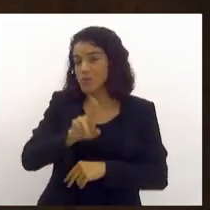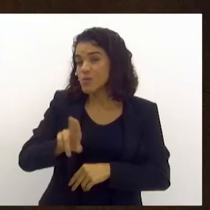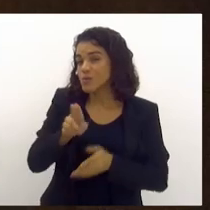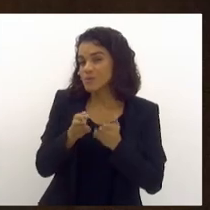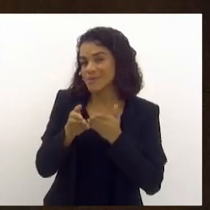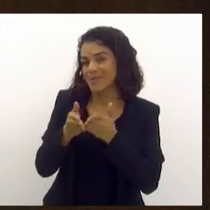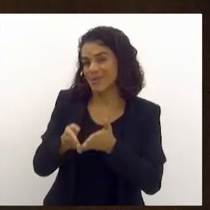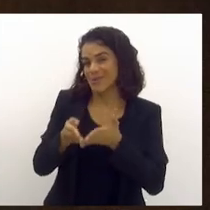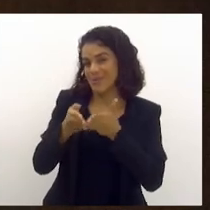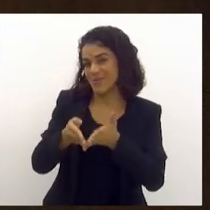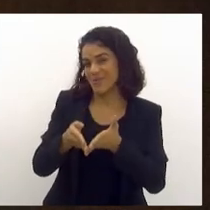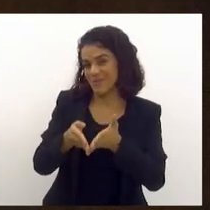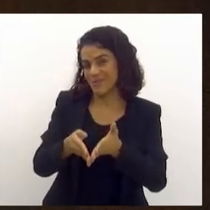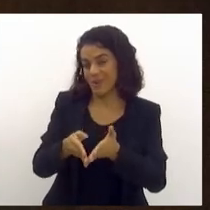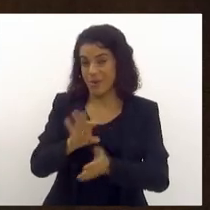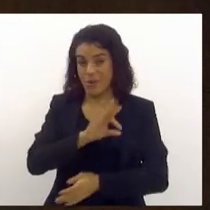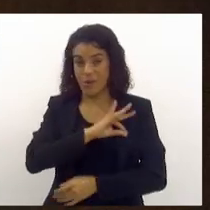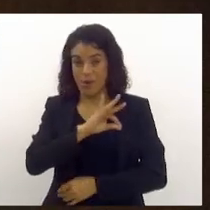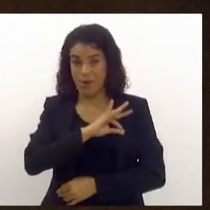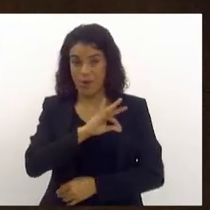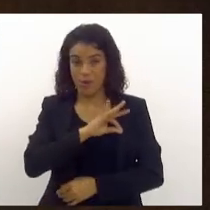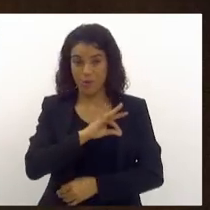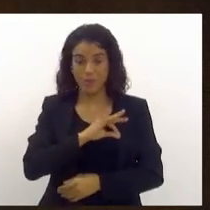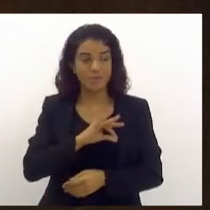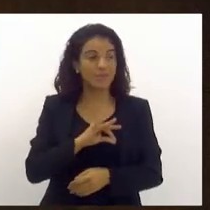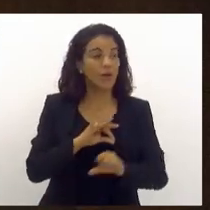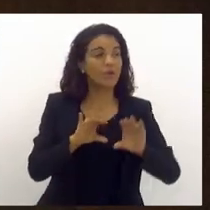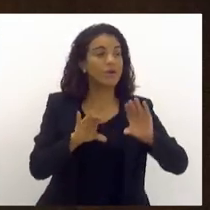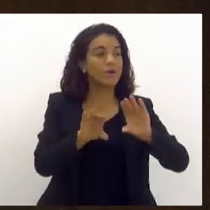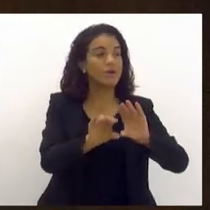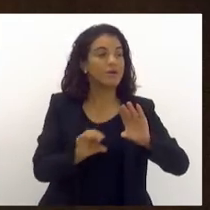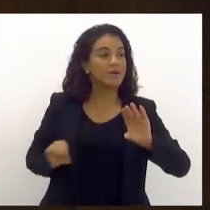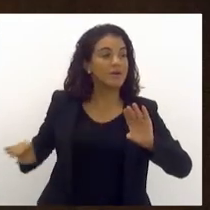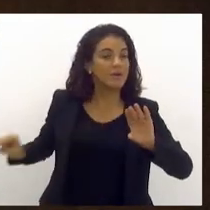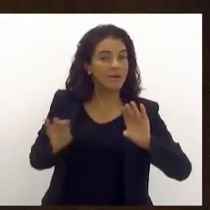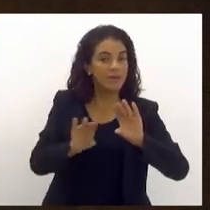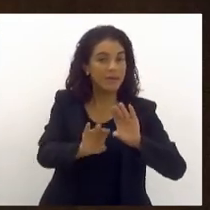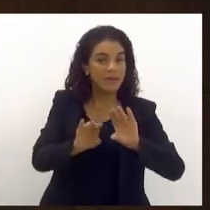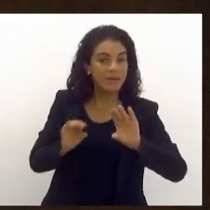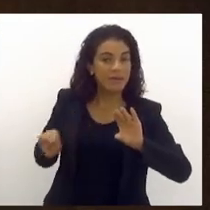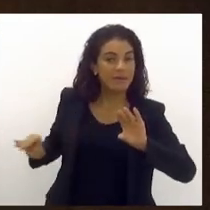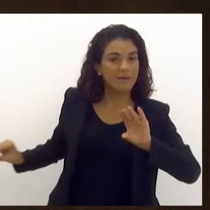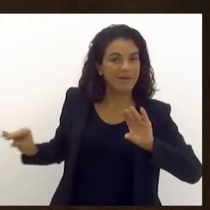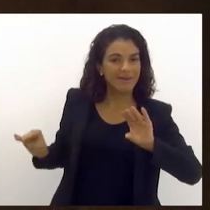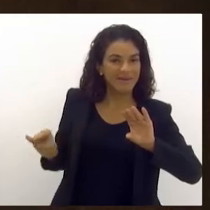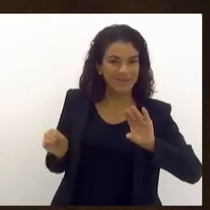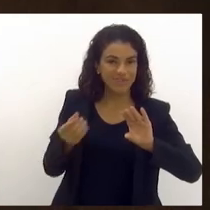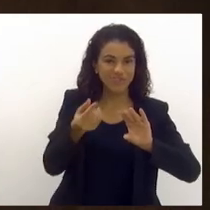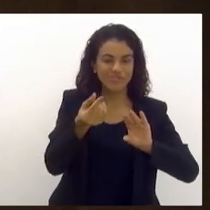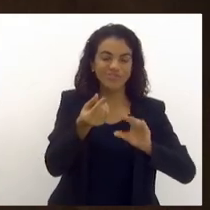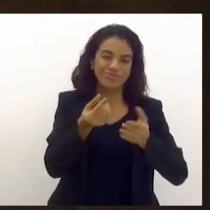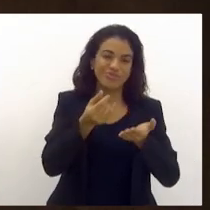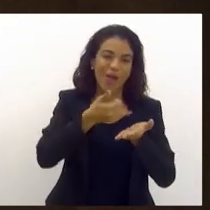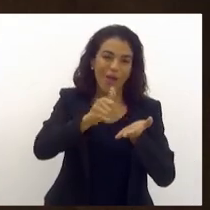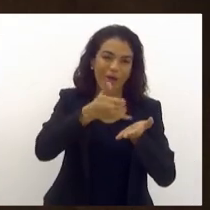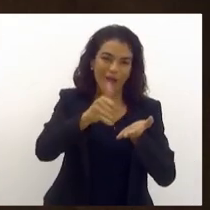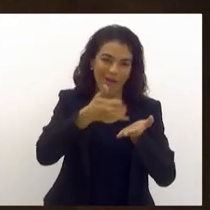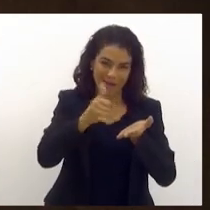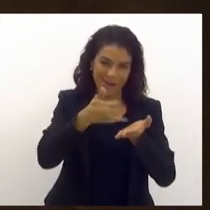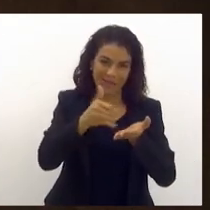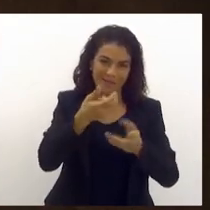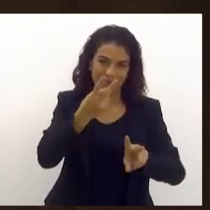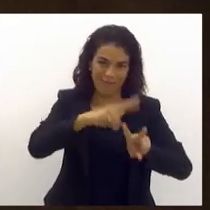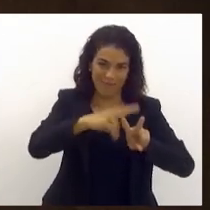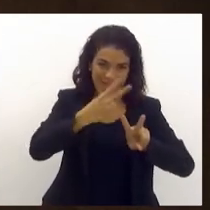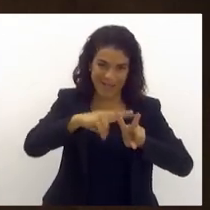Os policiais que estavam lá desviando metade lá da cocaína, dos 500 quilos que tinham sido